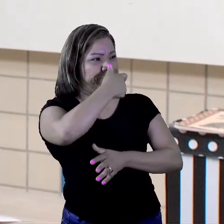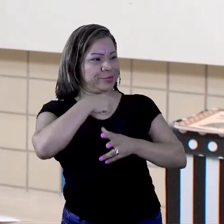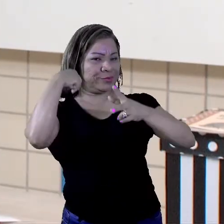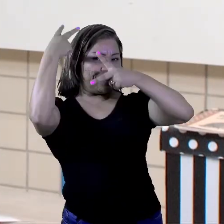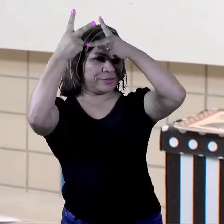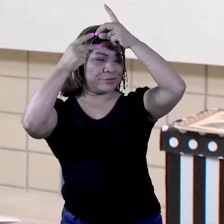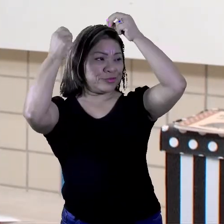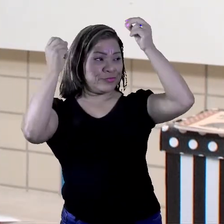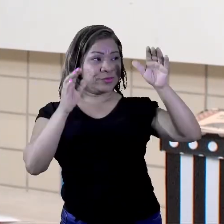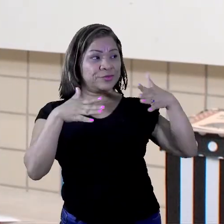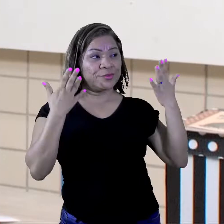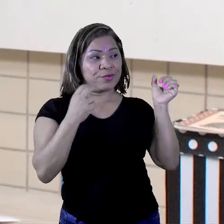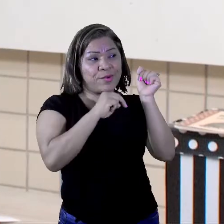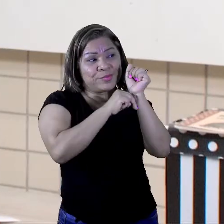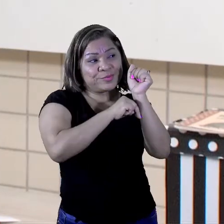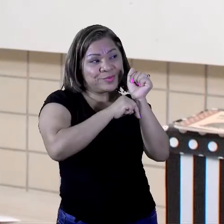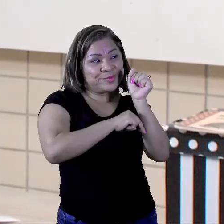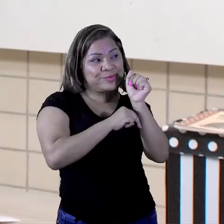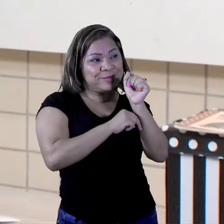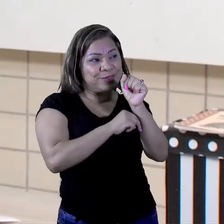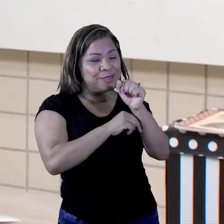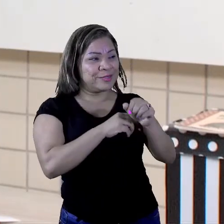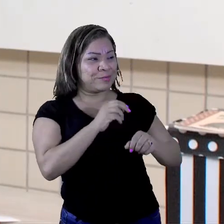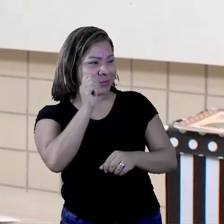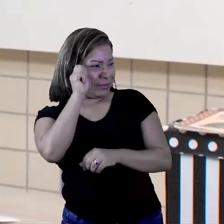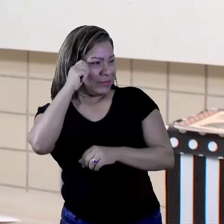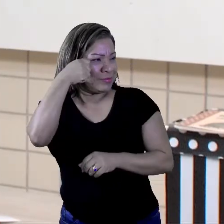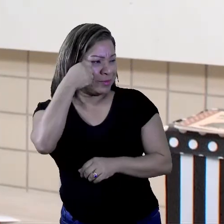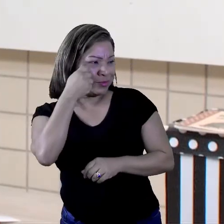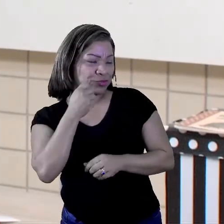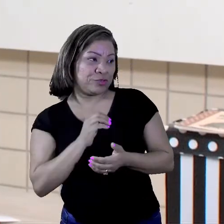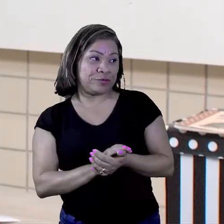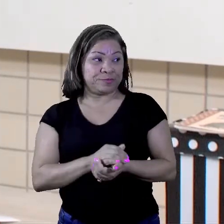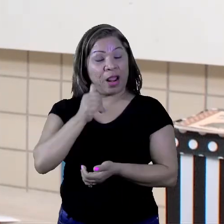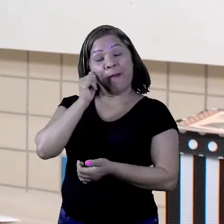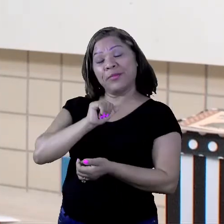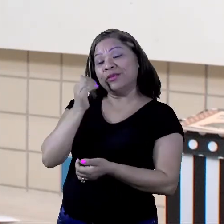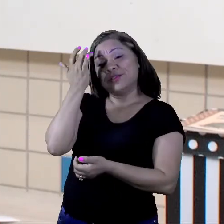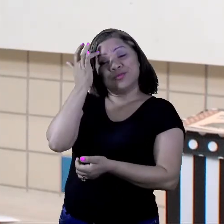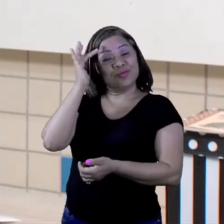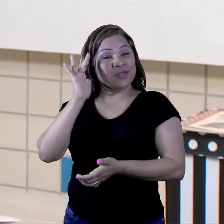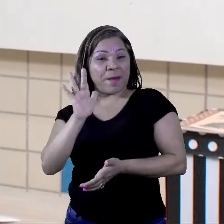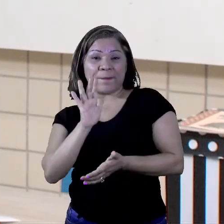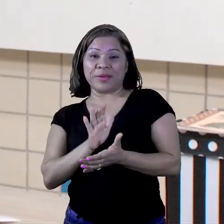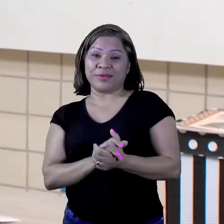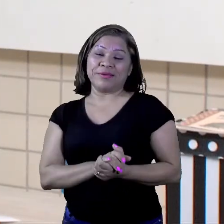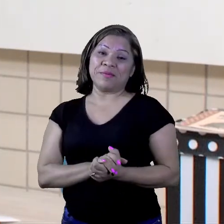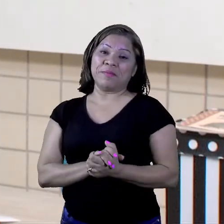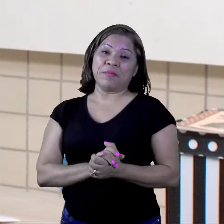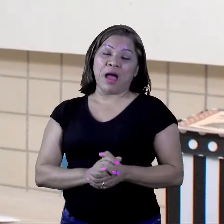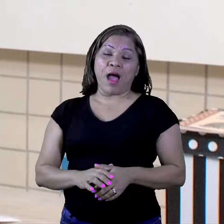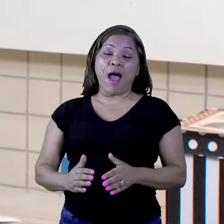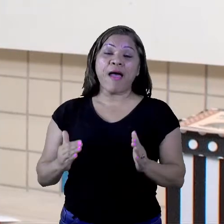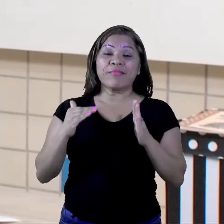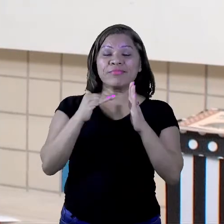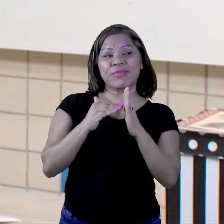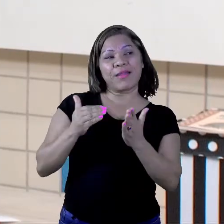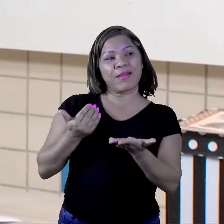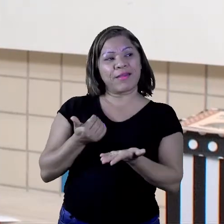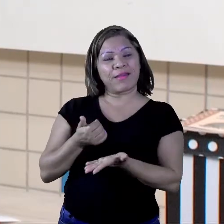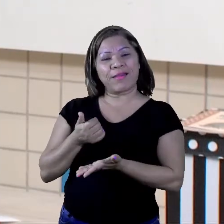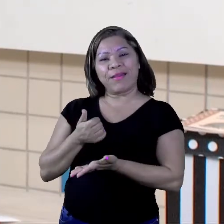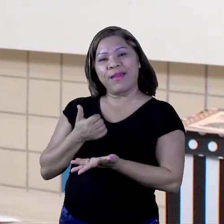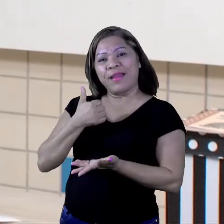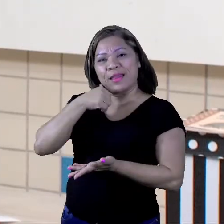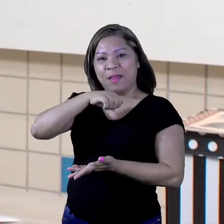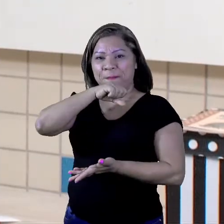pretinha? A menina não sabia mais o que inventar história. Até que a mãe da menina respondeu: a arte de uma avó preta